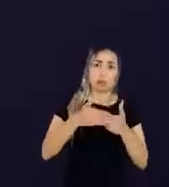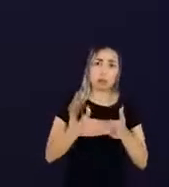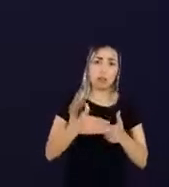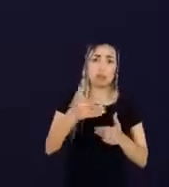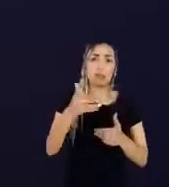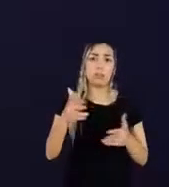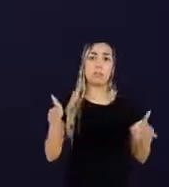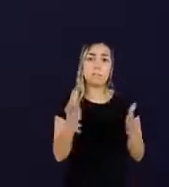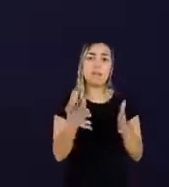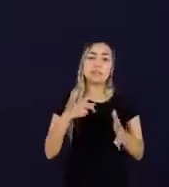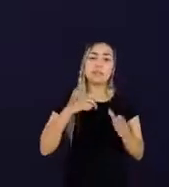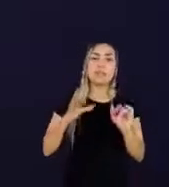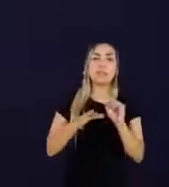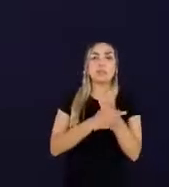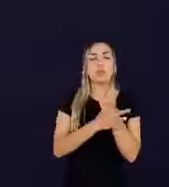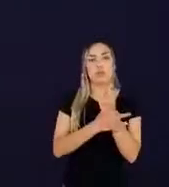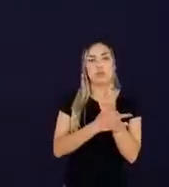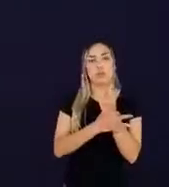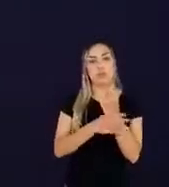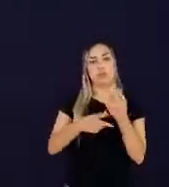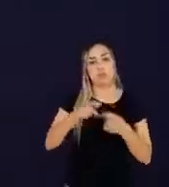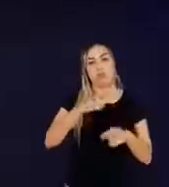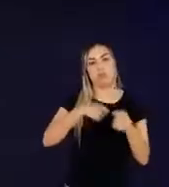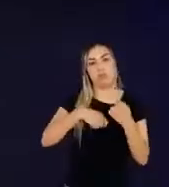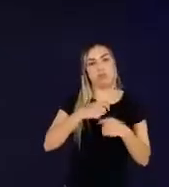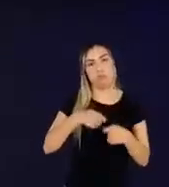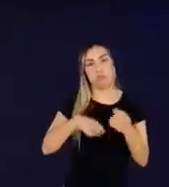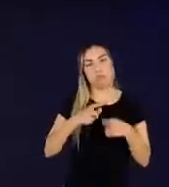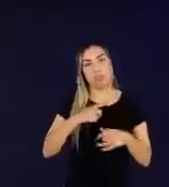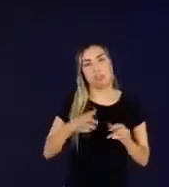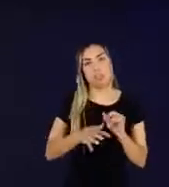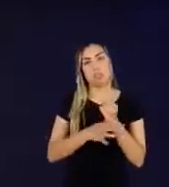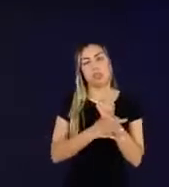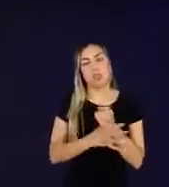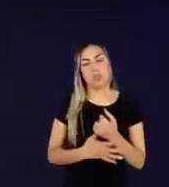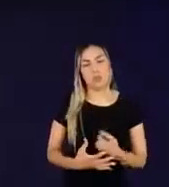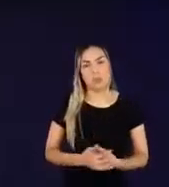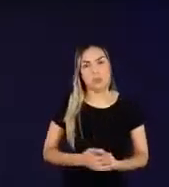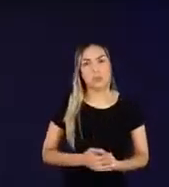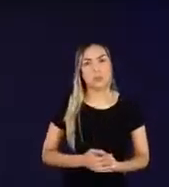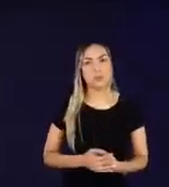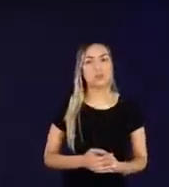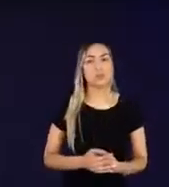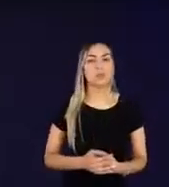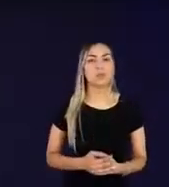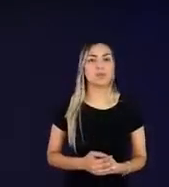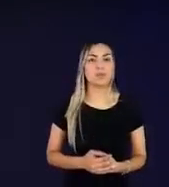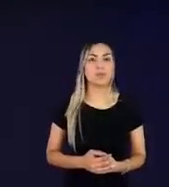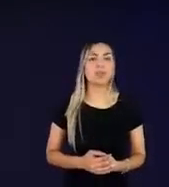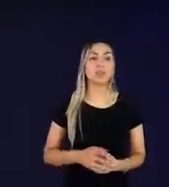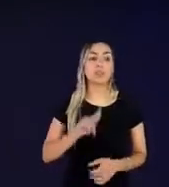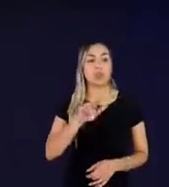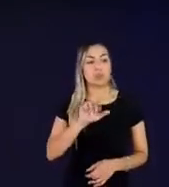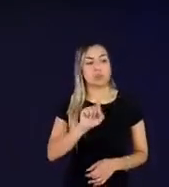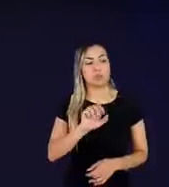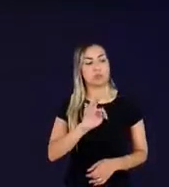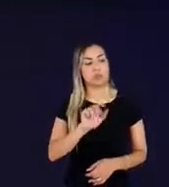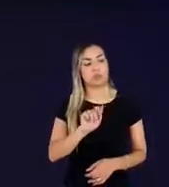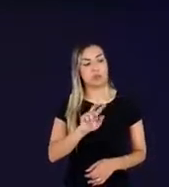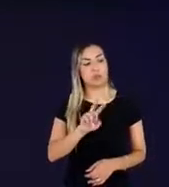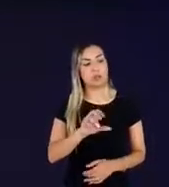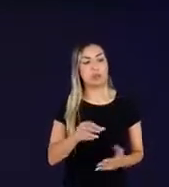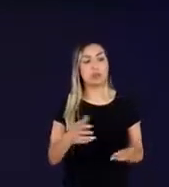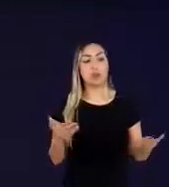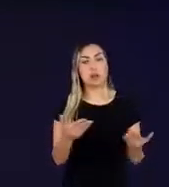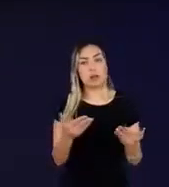muito mais segurança para o nosso mercado, Gustavo. Obrigado, Rui. André? Gustavo, essa é uma agenda, e